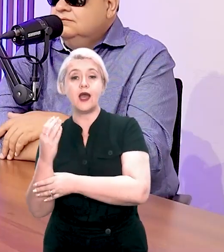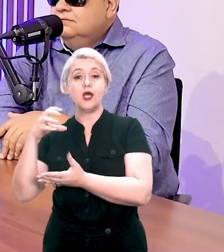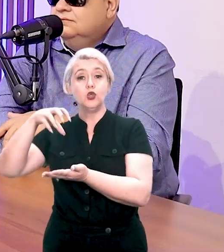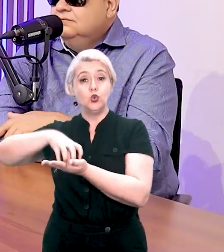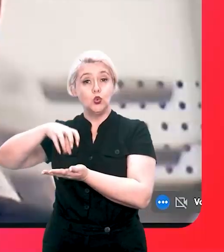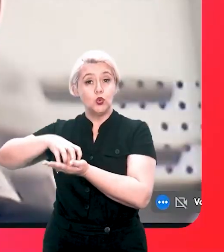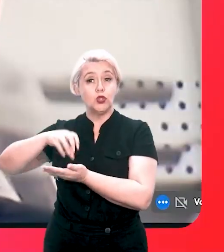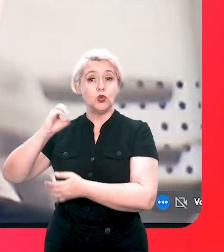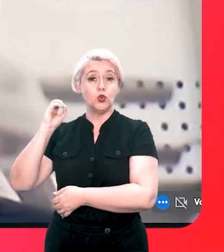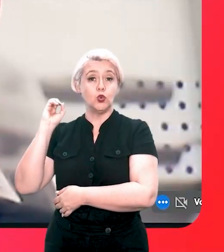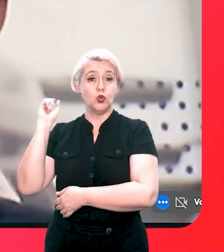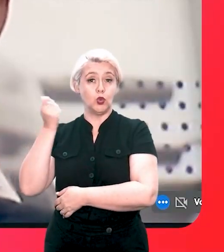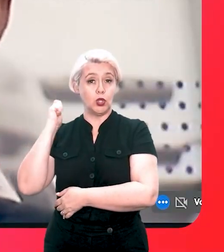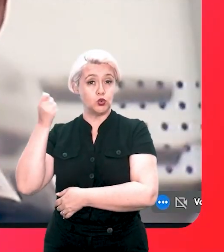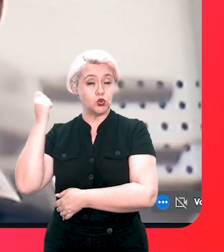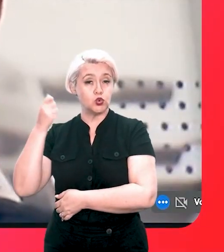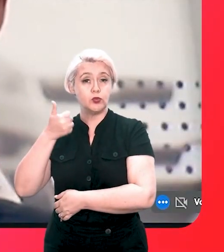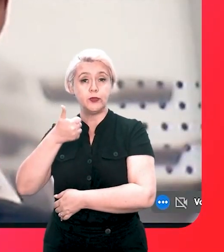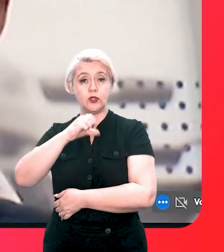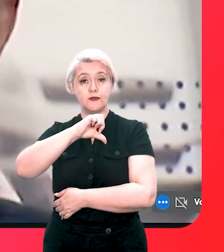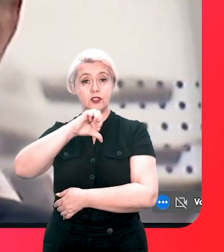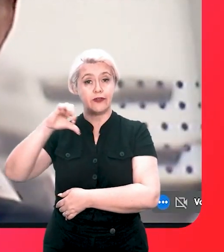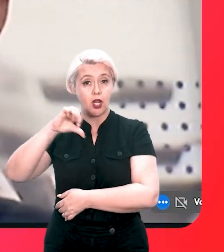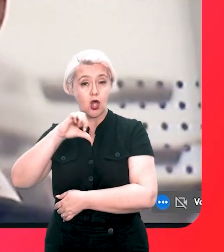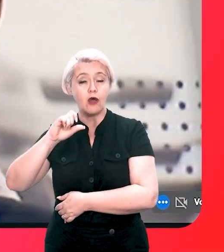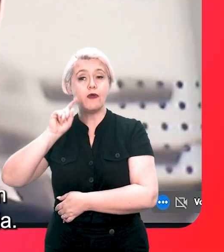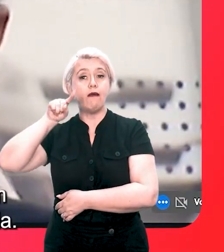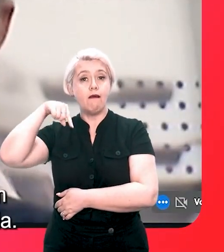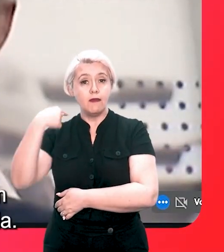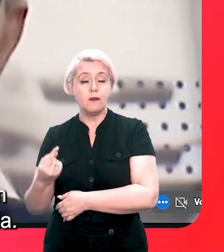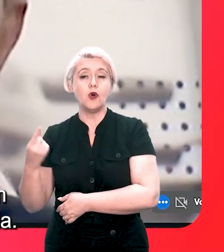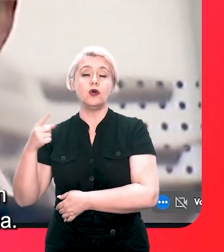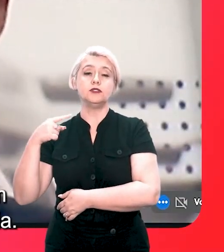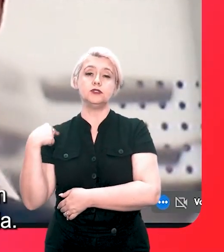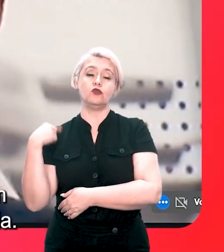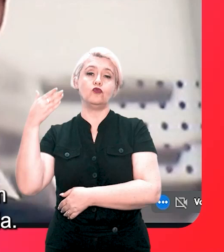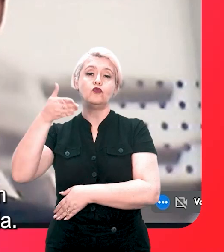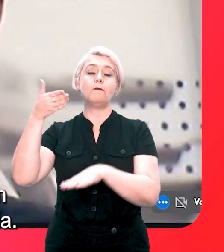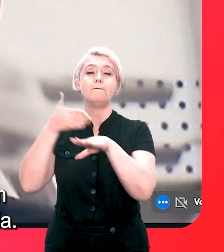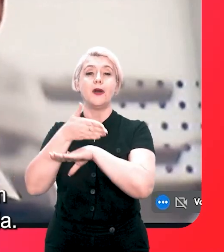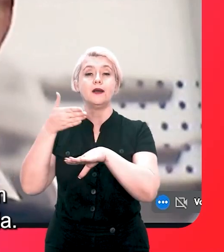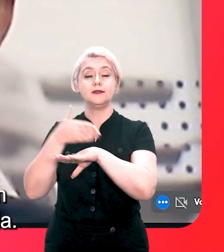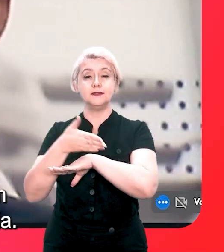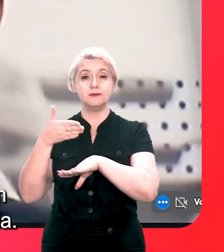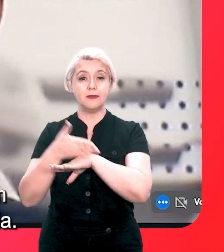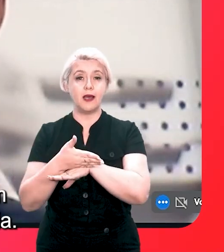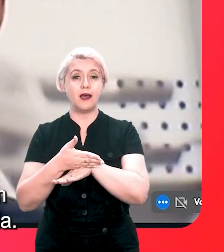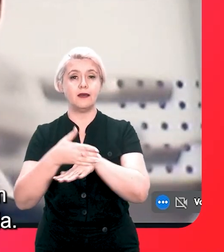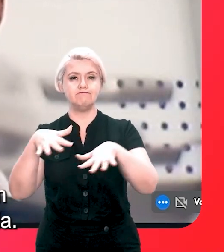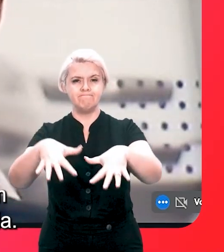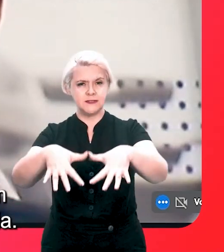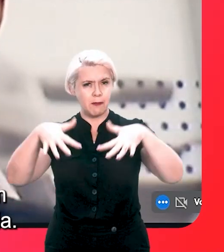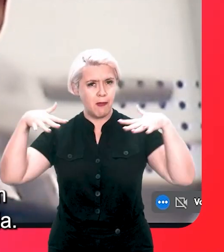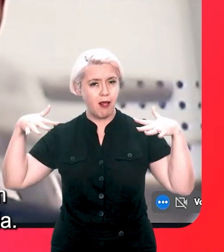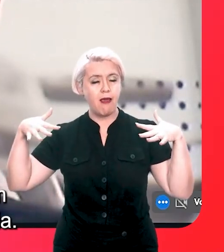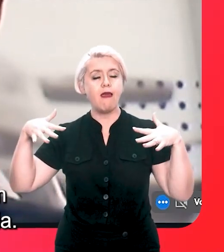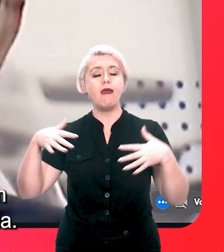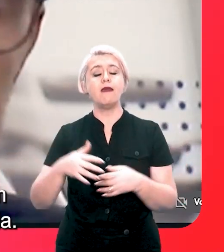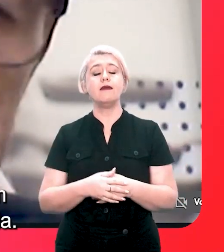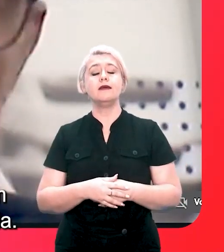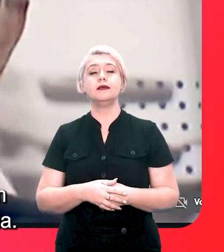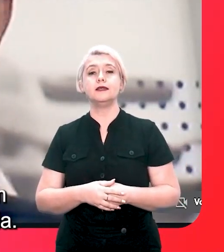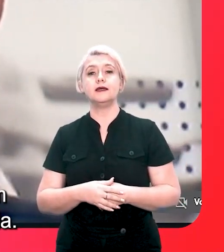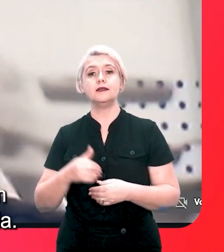99, e logo em seguida eu participava de assembleias, né? Logo em seguida,